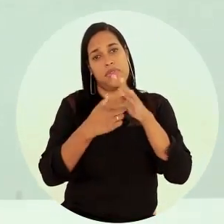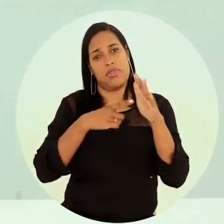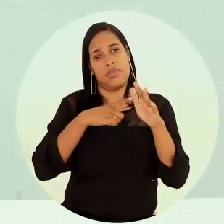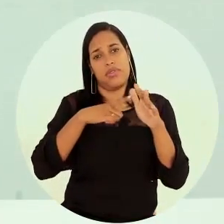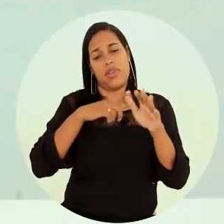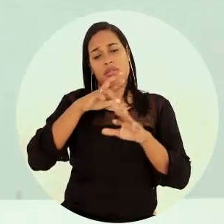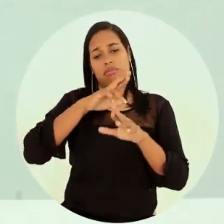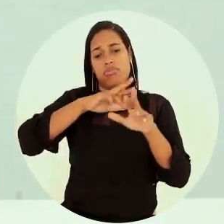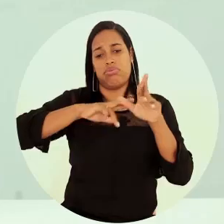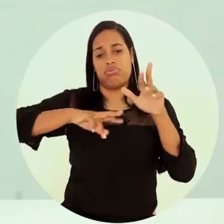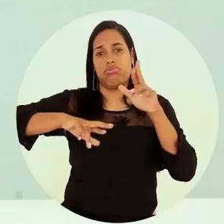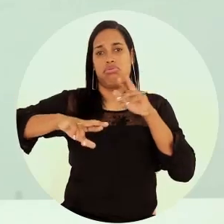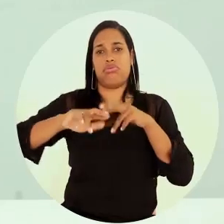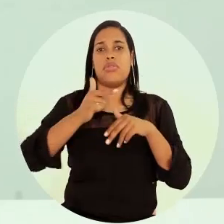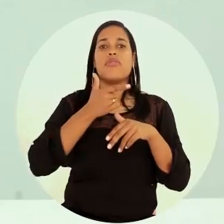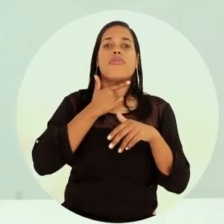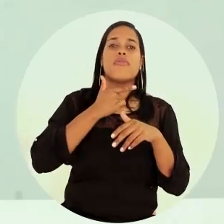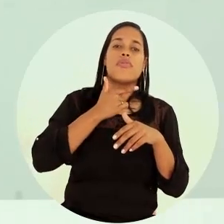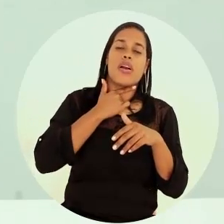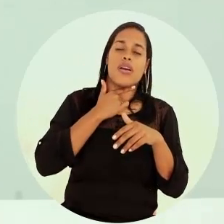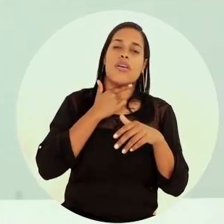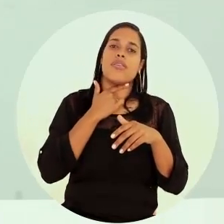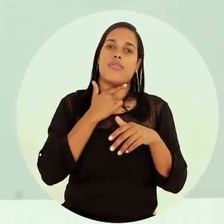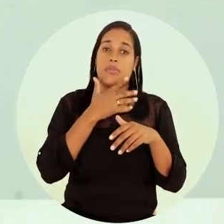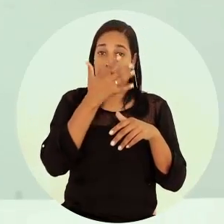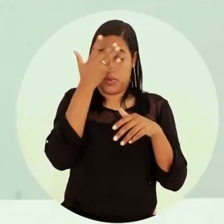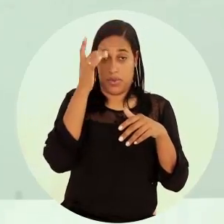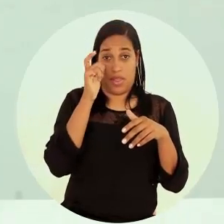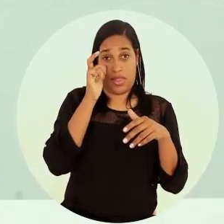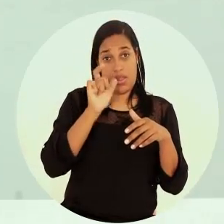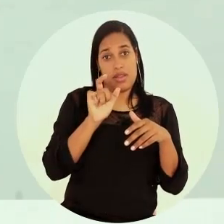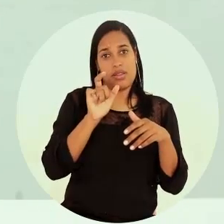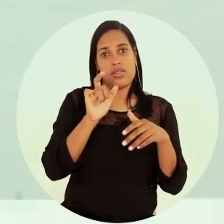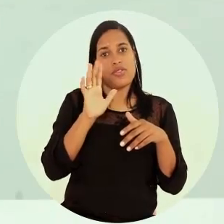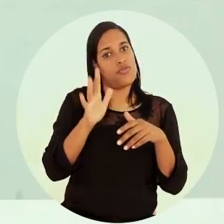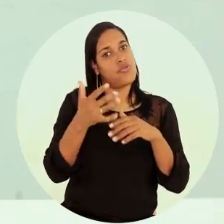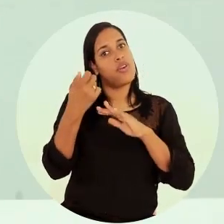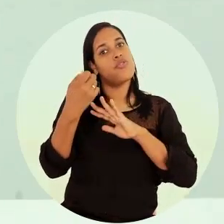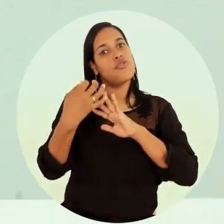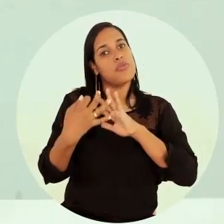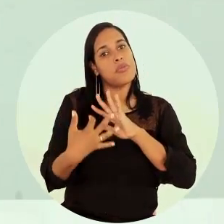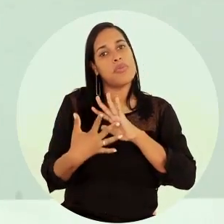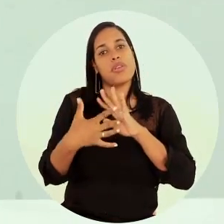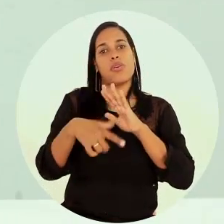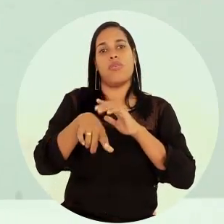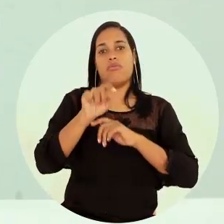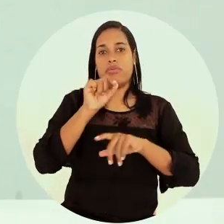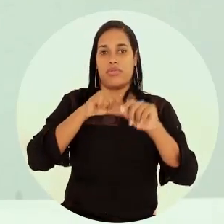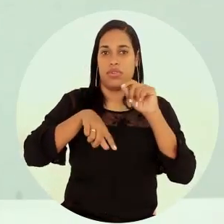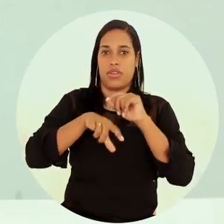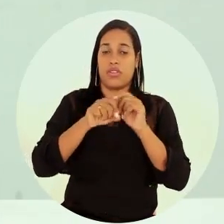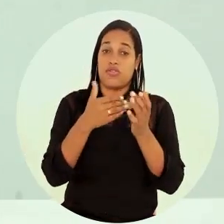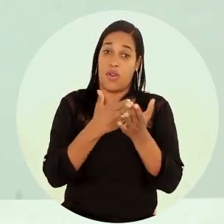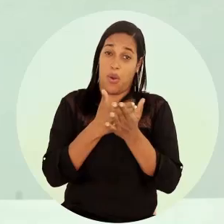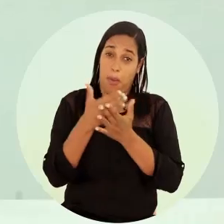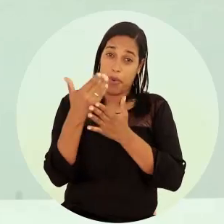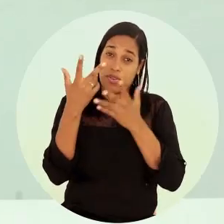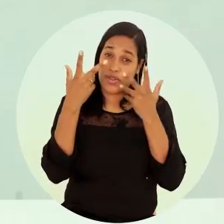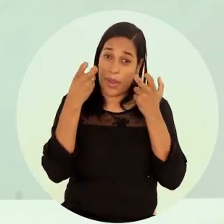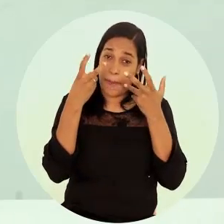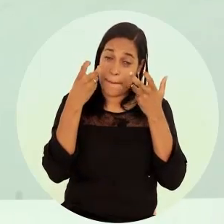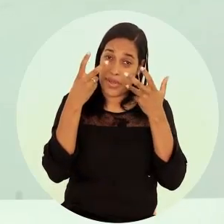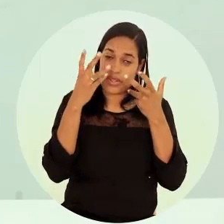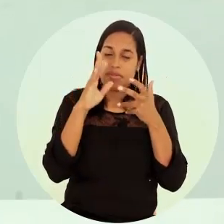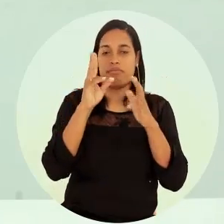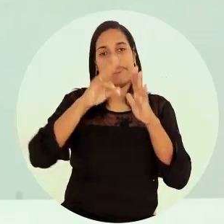existem vagas disponíveis para quem se interessar. Então, como eu falei um pouquinho sobre as fontes de recrutamento, você já começou a perceber algo que